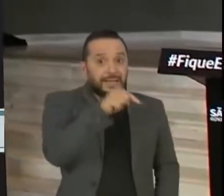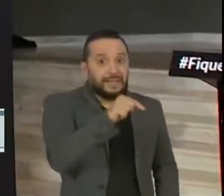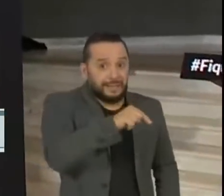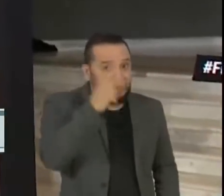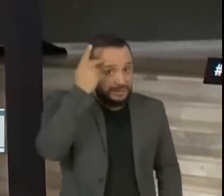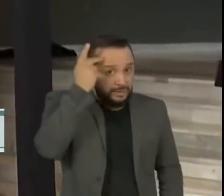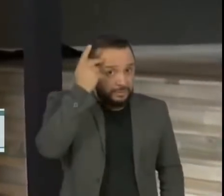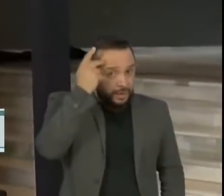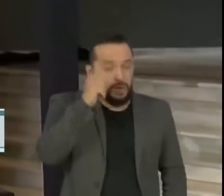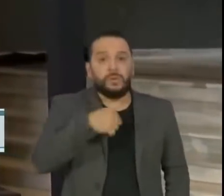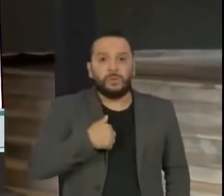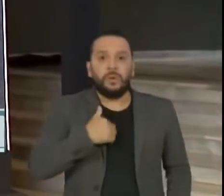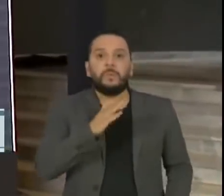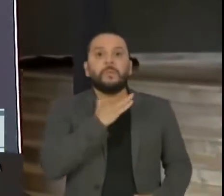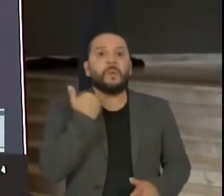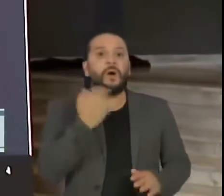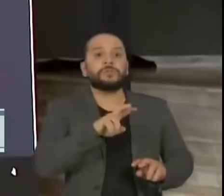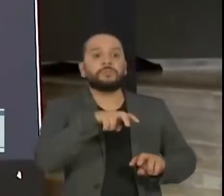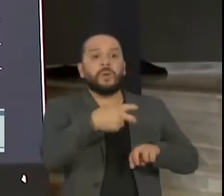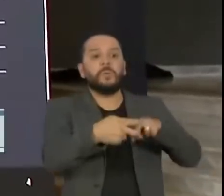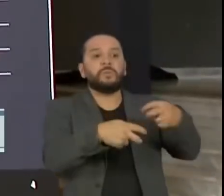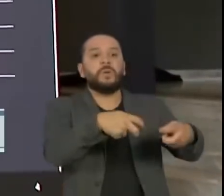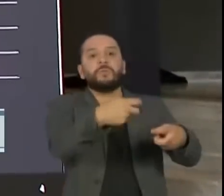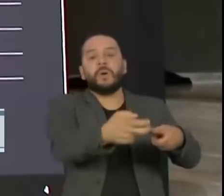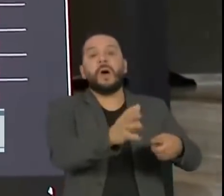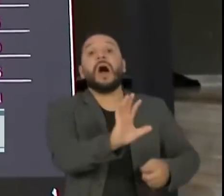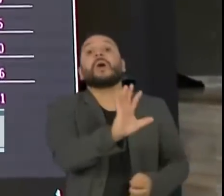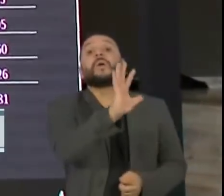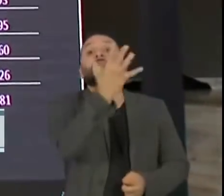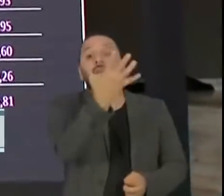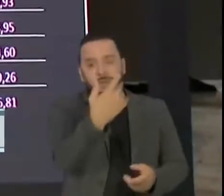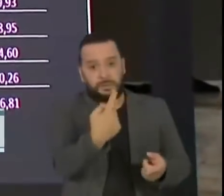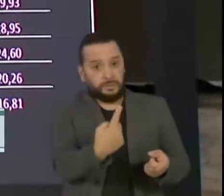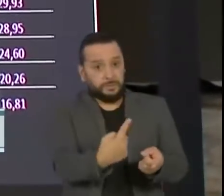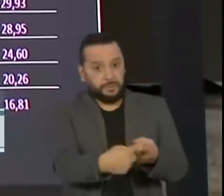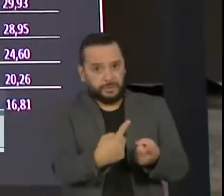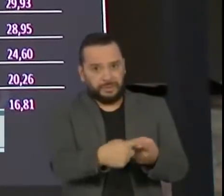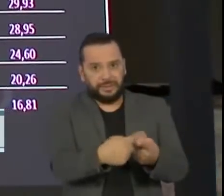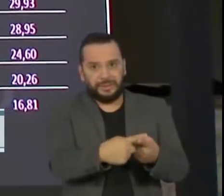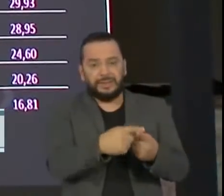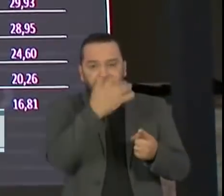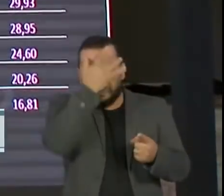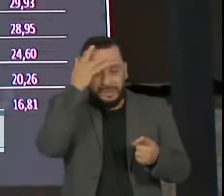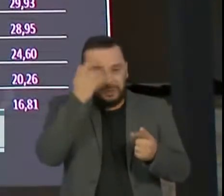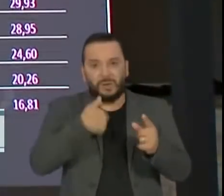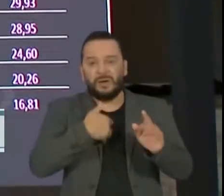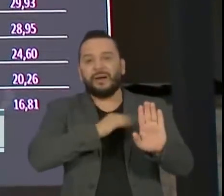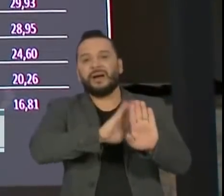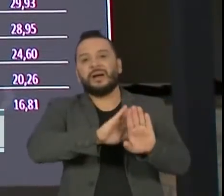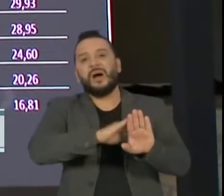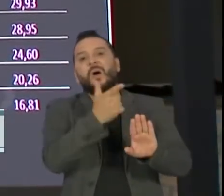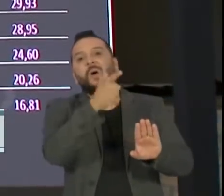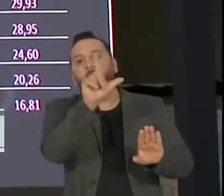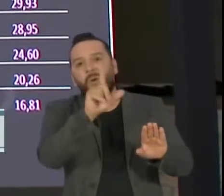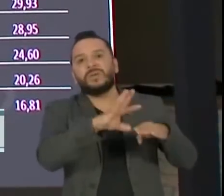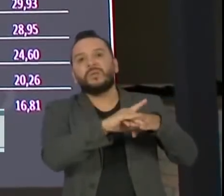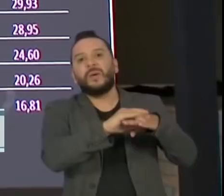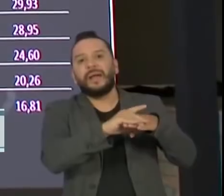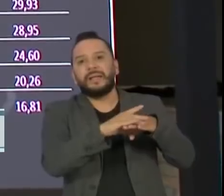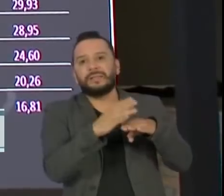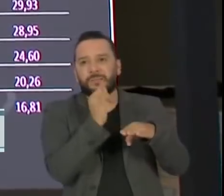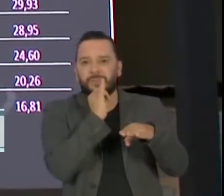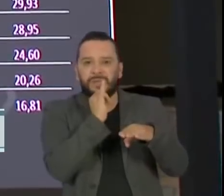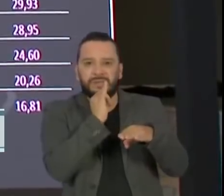falta de assistência, foram por situações em que, pelas comorbidades, pela faixa etária